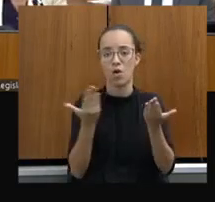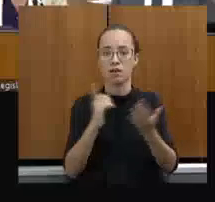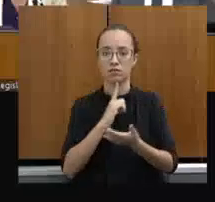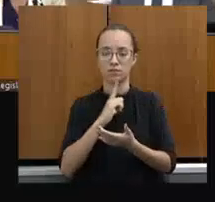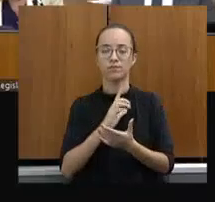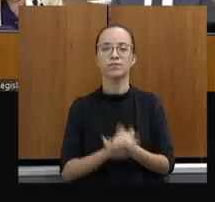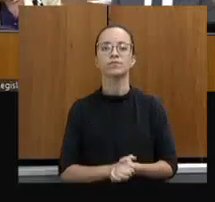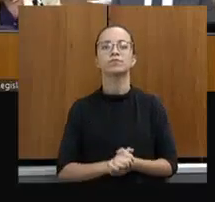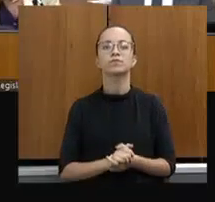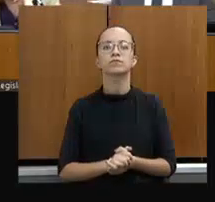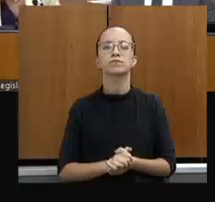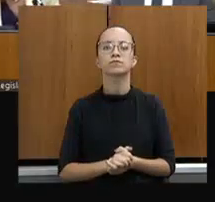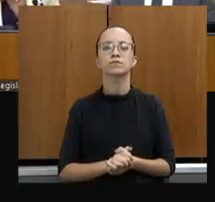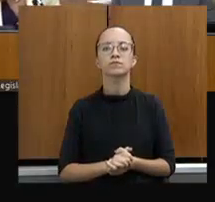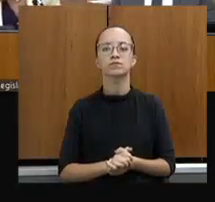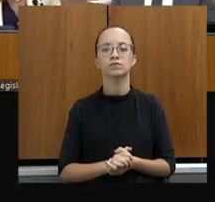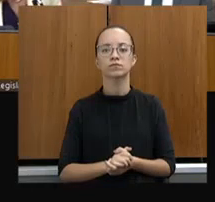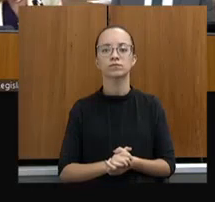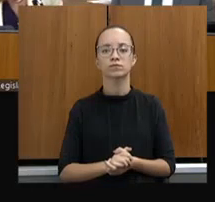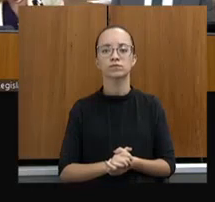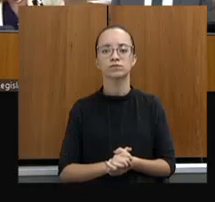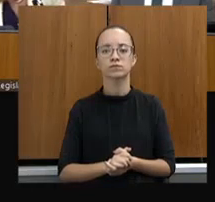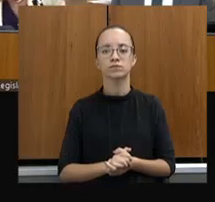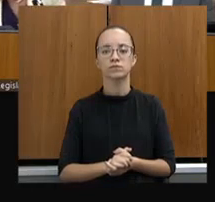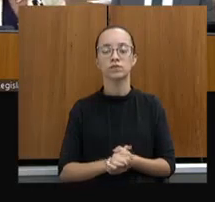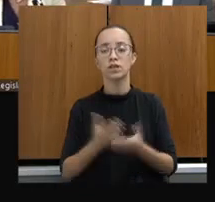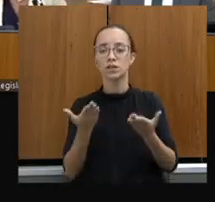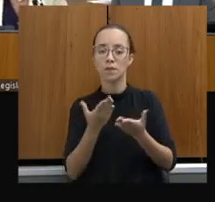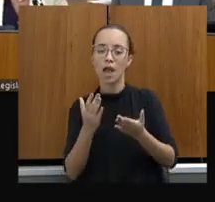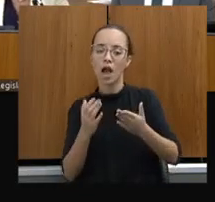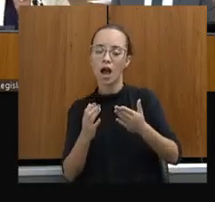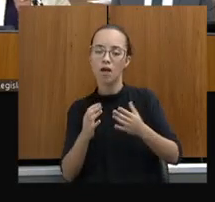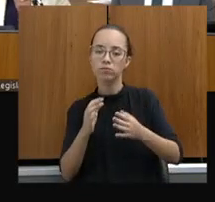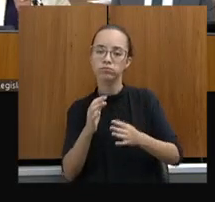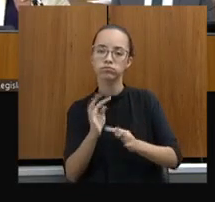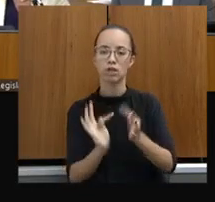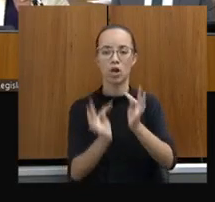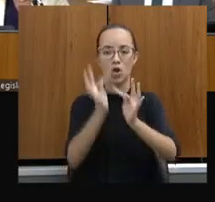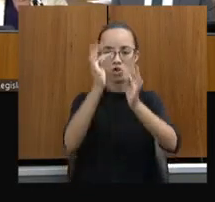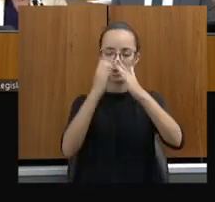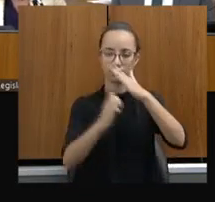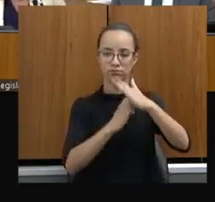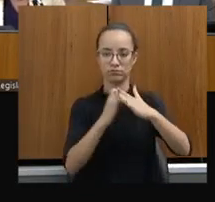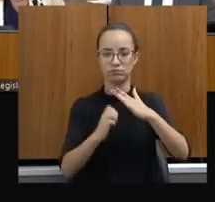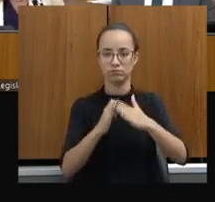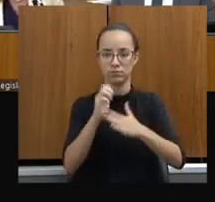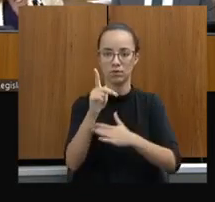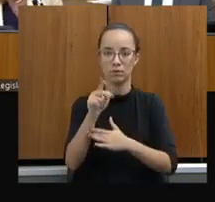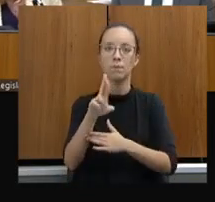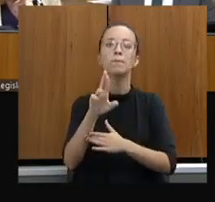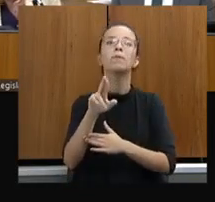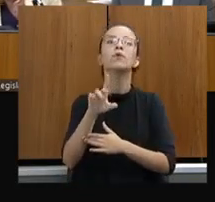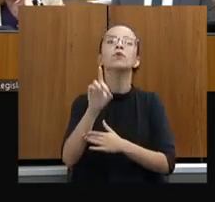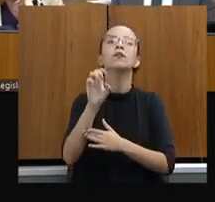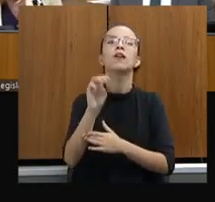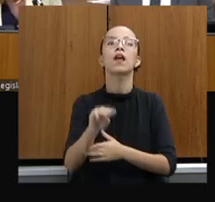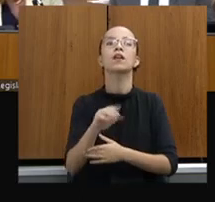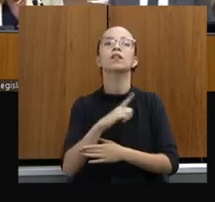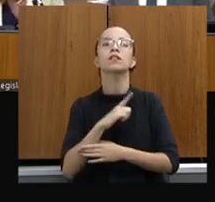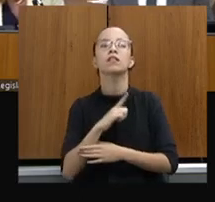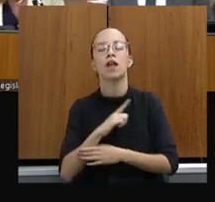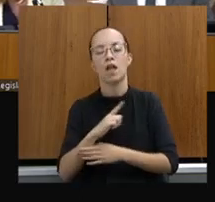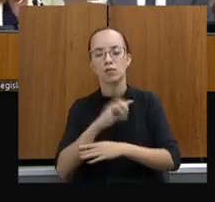passando então a prudência nas companhias de Tecnologia de Informação a gente tem várias soluções tecnológicas